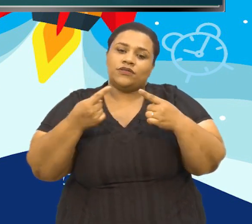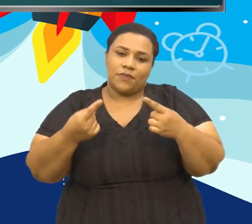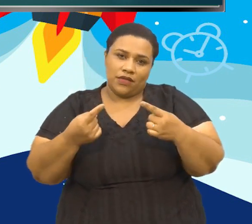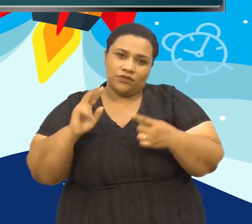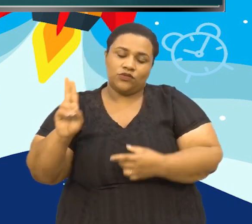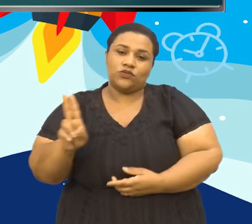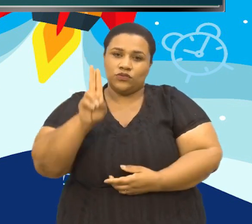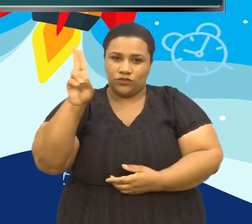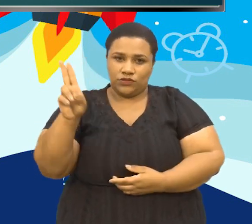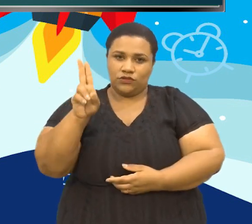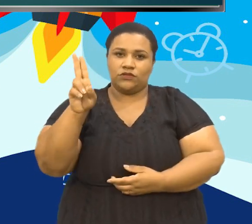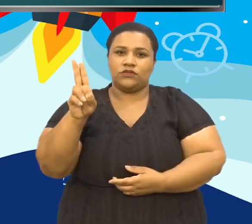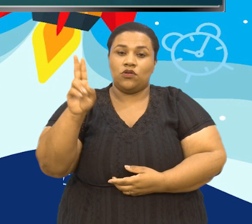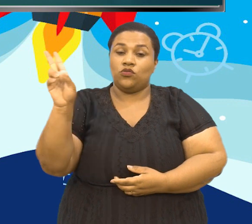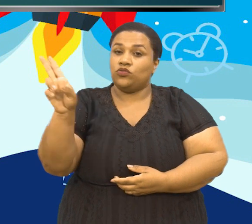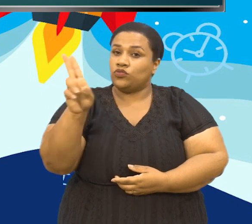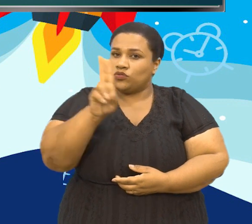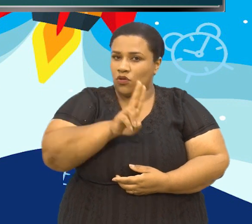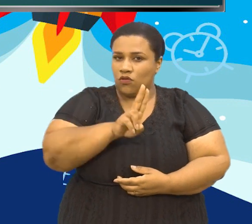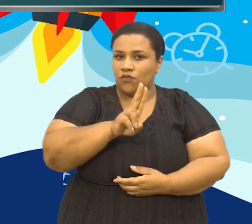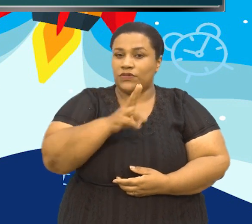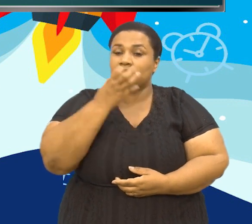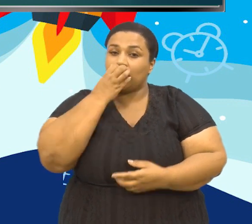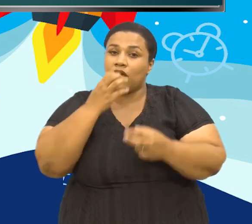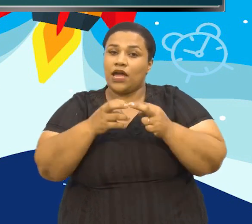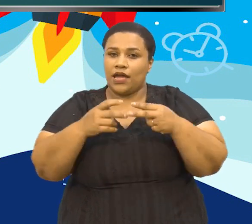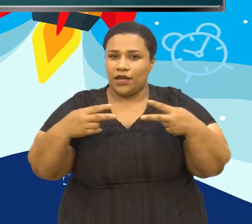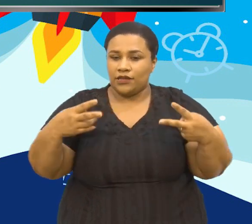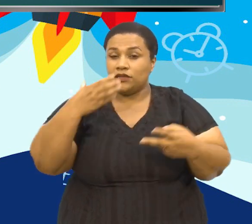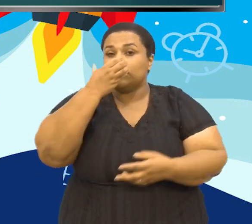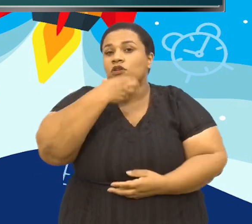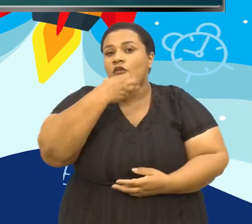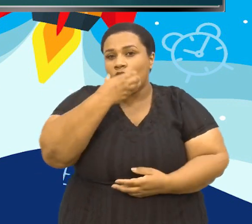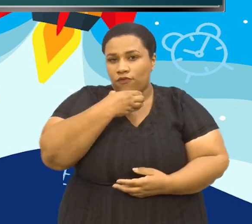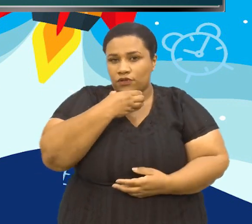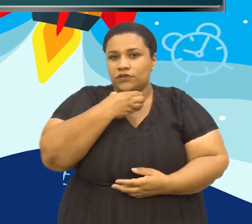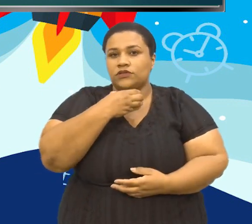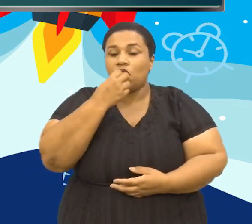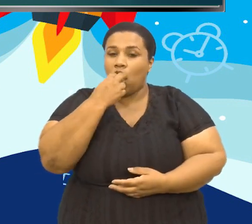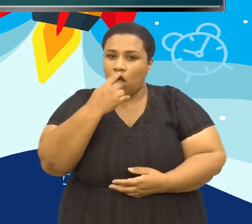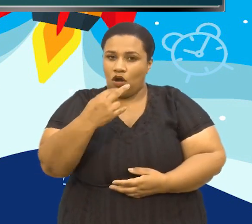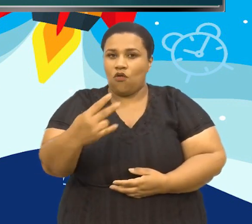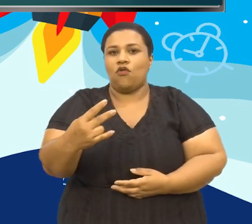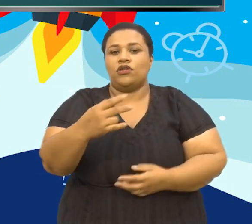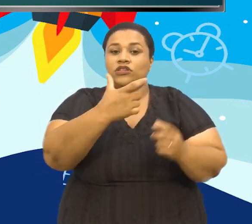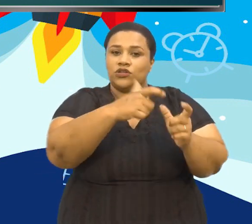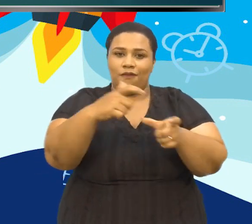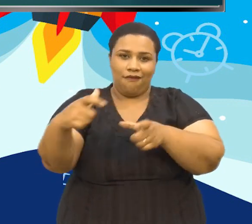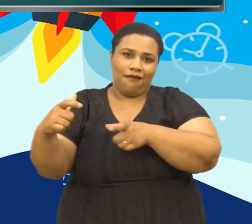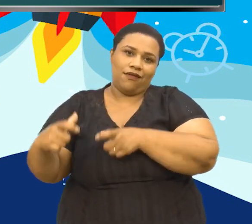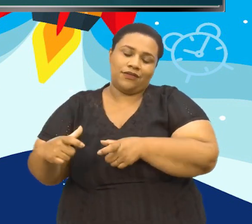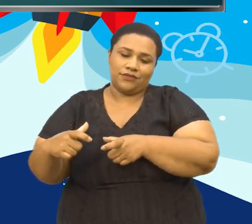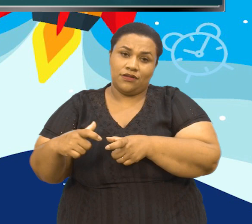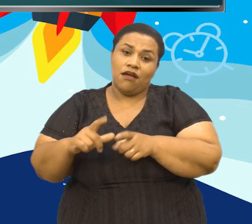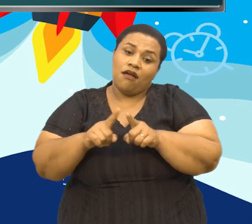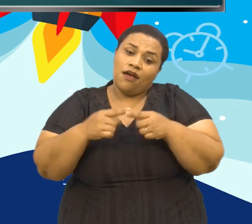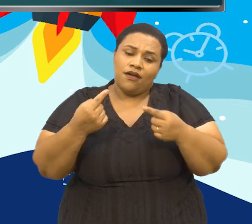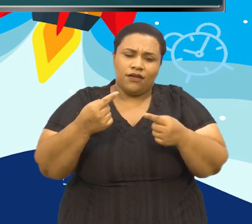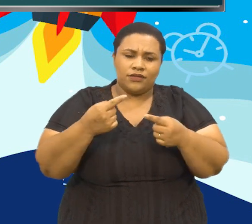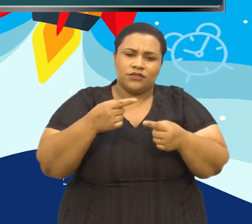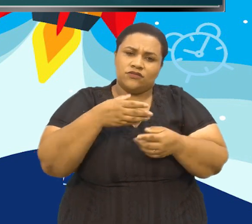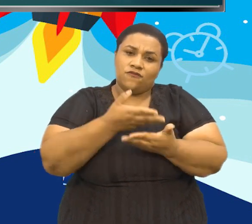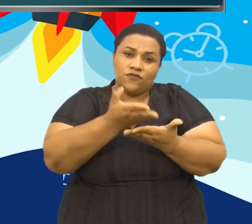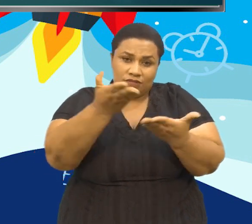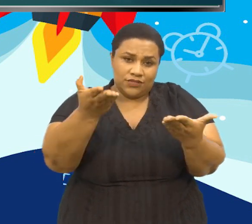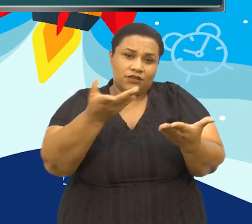sempre mais usadas são os nomes, animais, frutas, cores, localidades. Mas